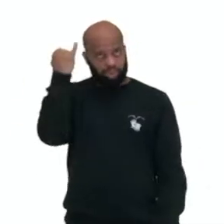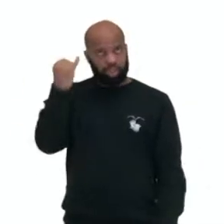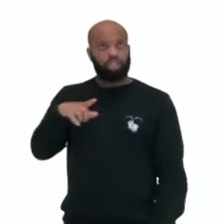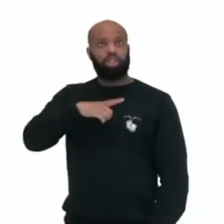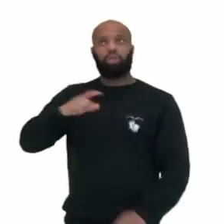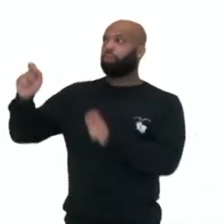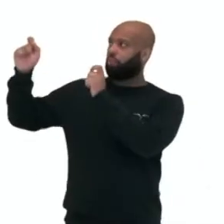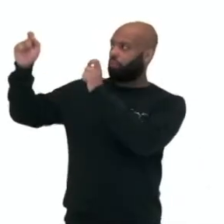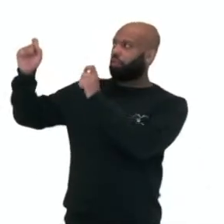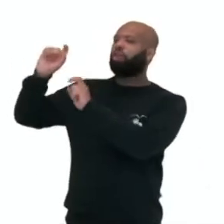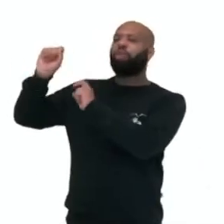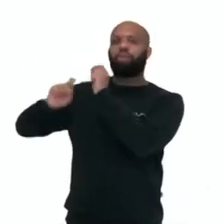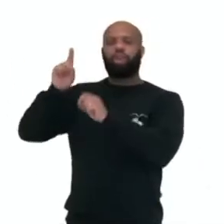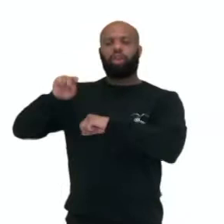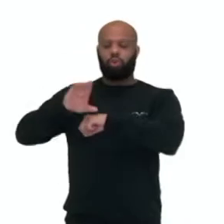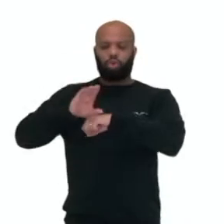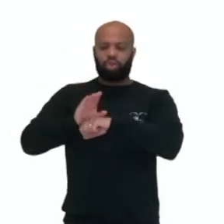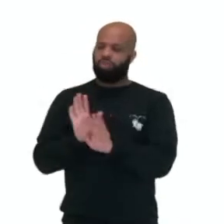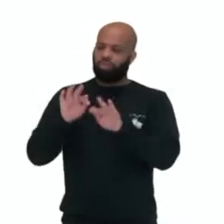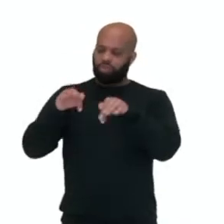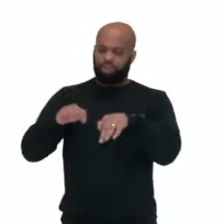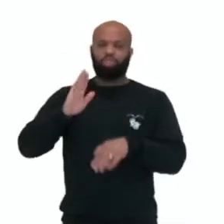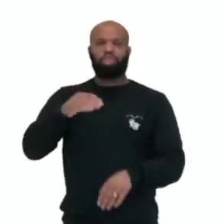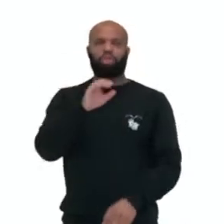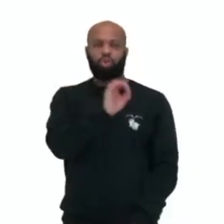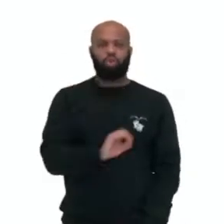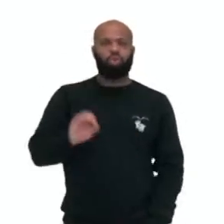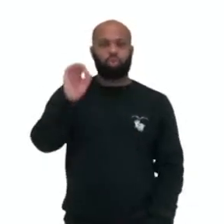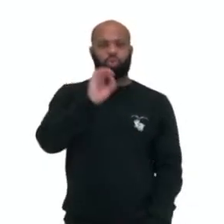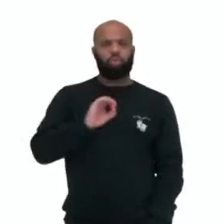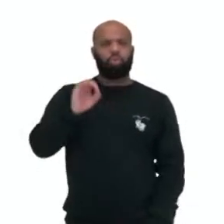segurando aí já a Constituição finalizada em outubro de